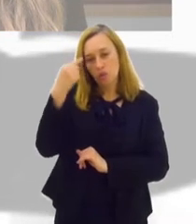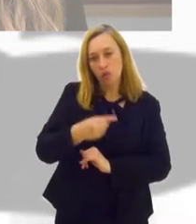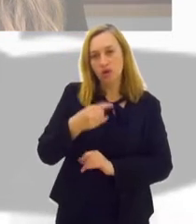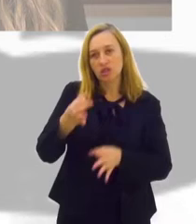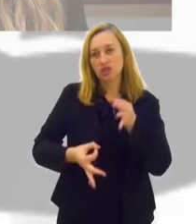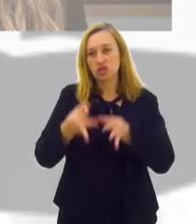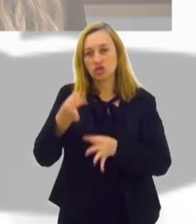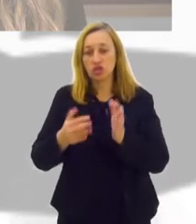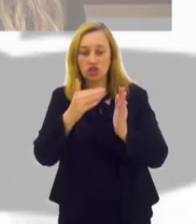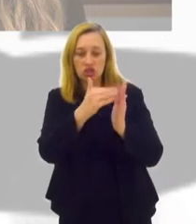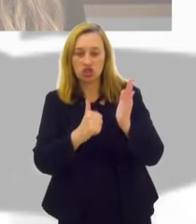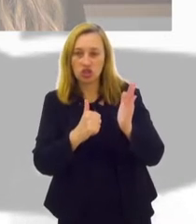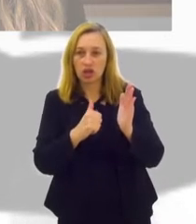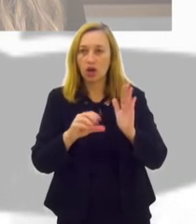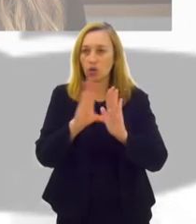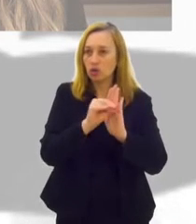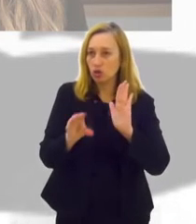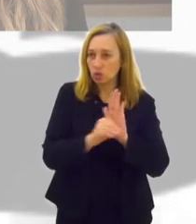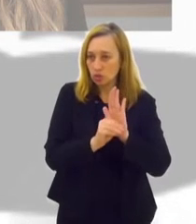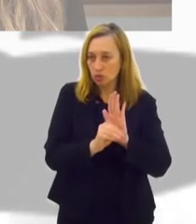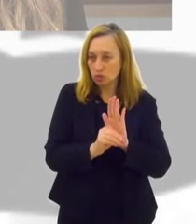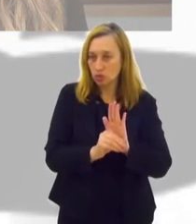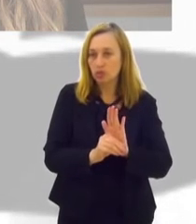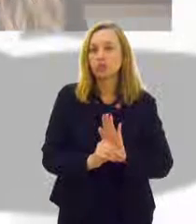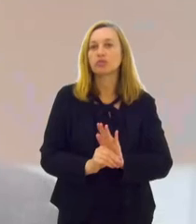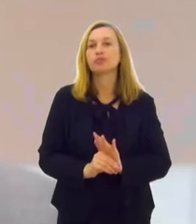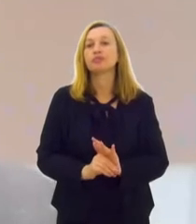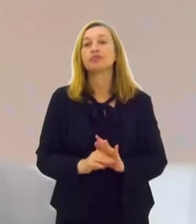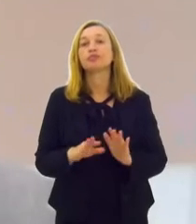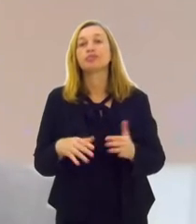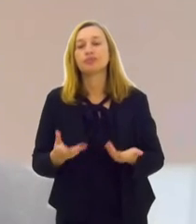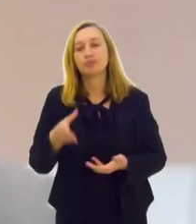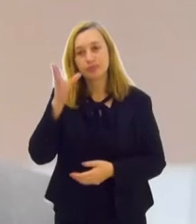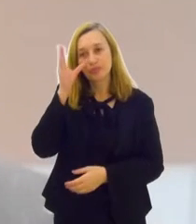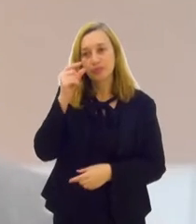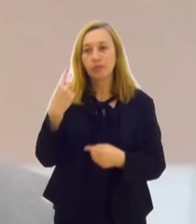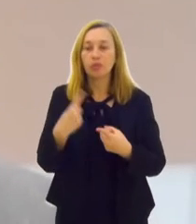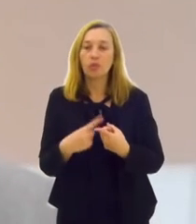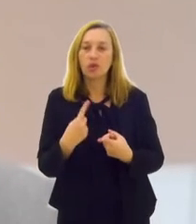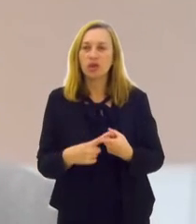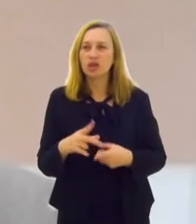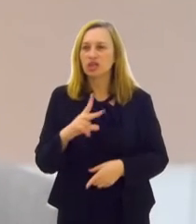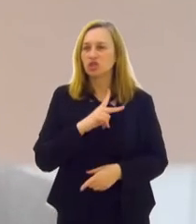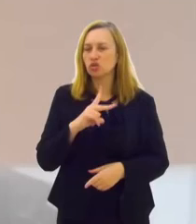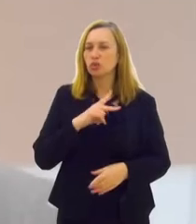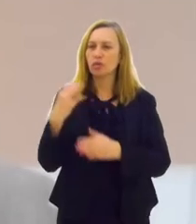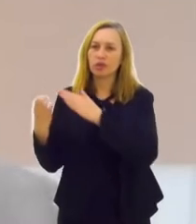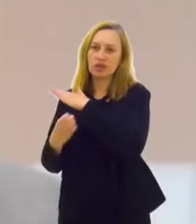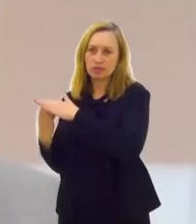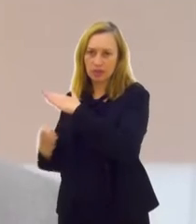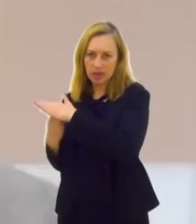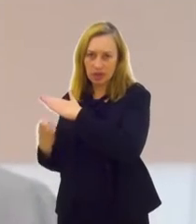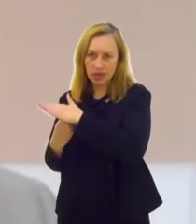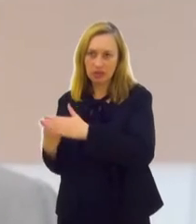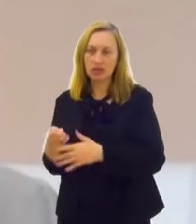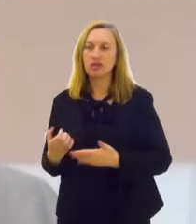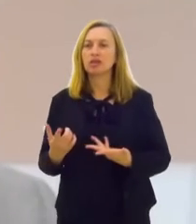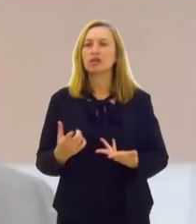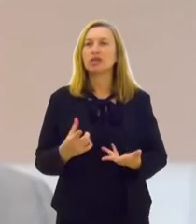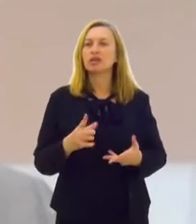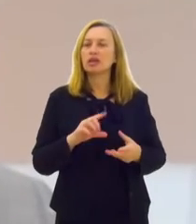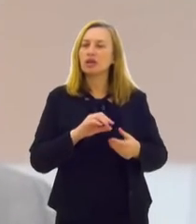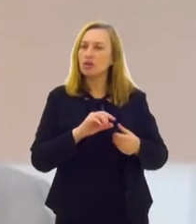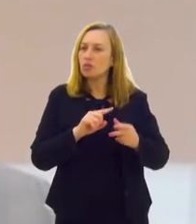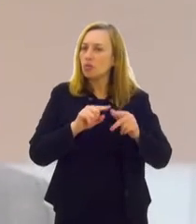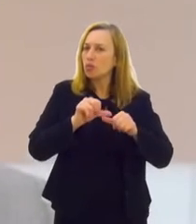Justiça Eleitoral, fazer a remoção desse conteúdo. E aí é interessante porque as próprias empresas